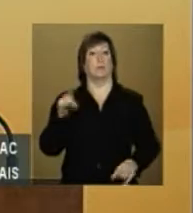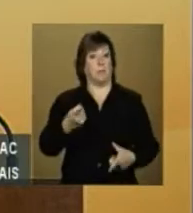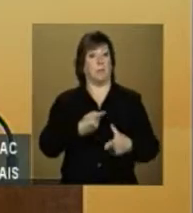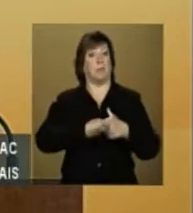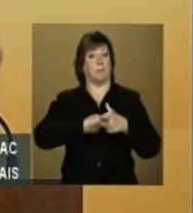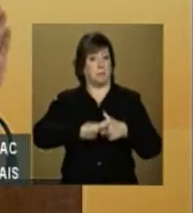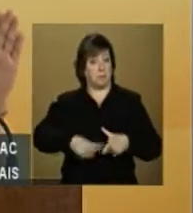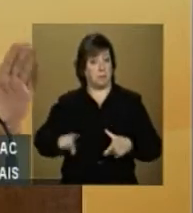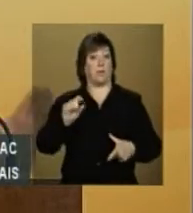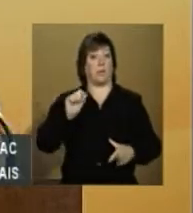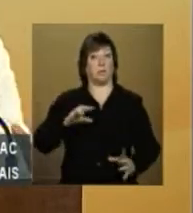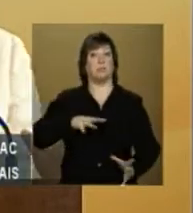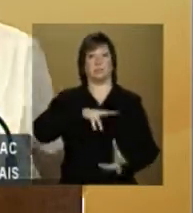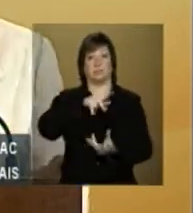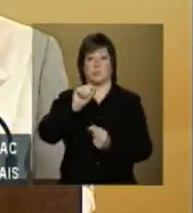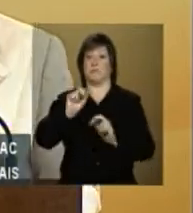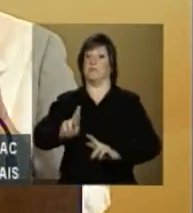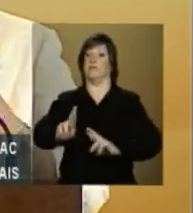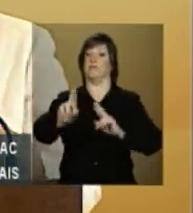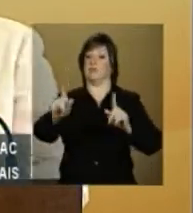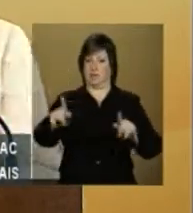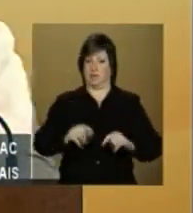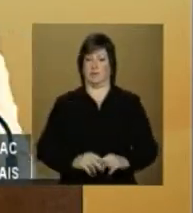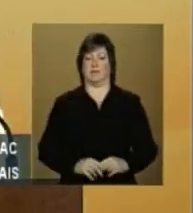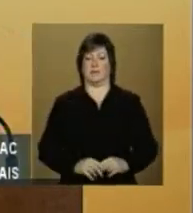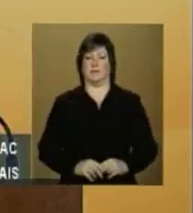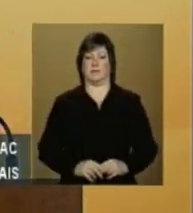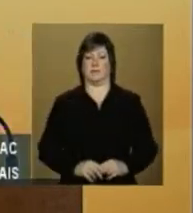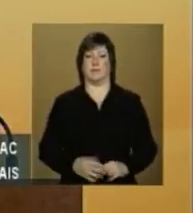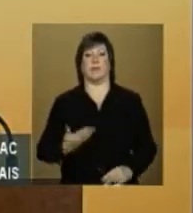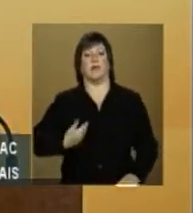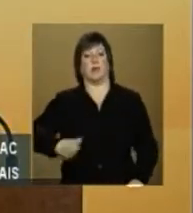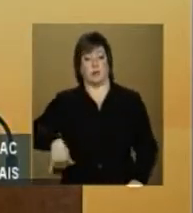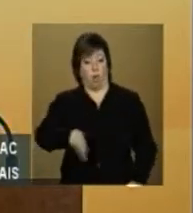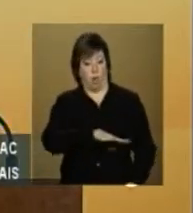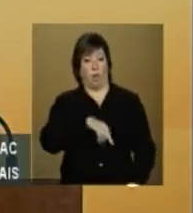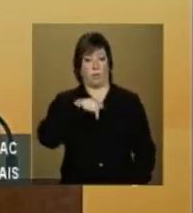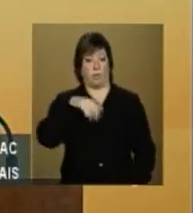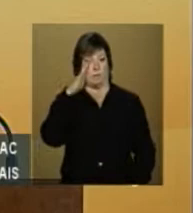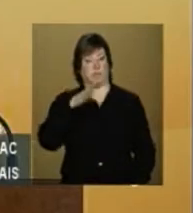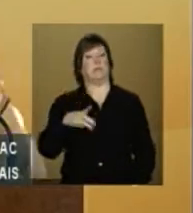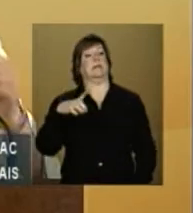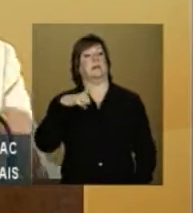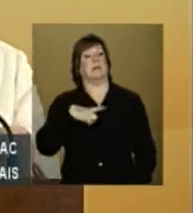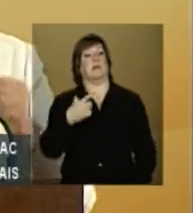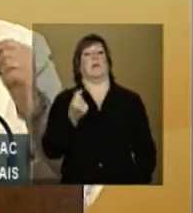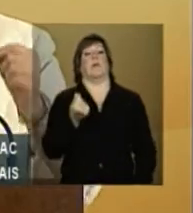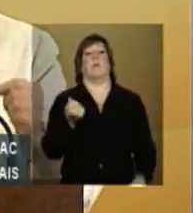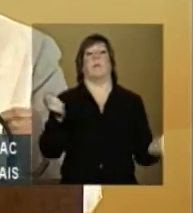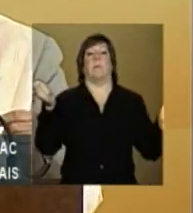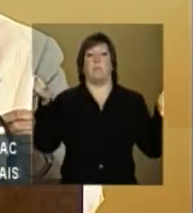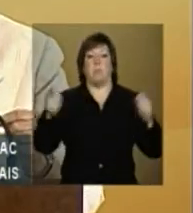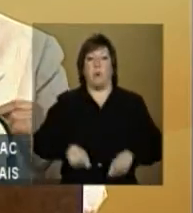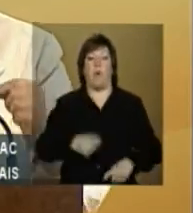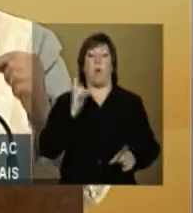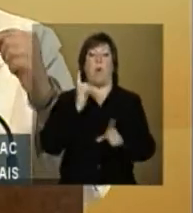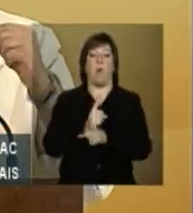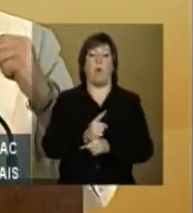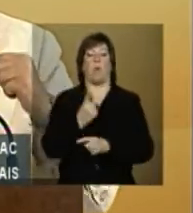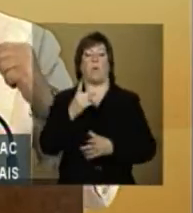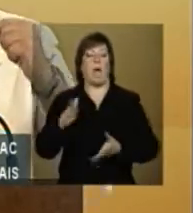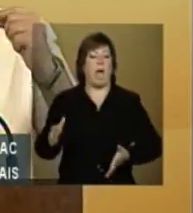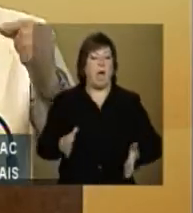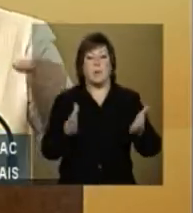situação internacional é diferente. Nós temos recursos para encontrar um caminho